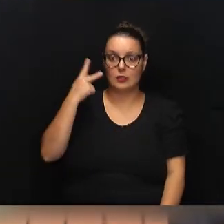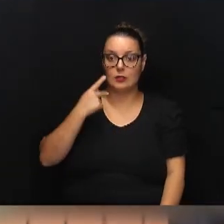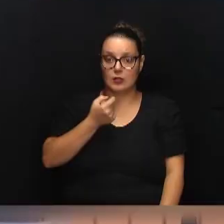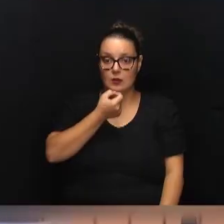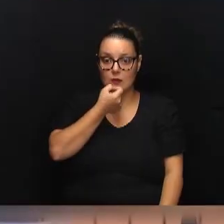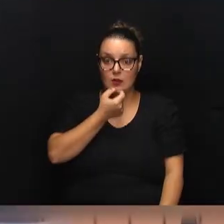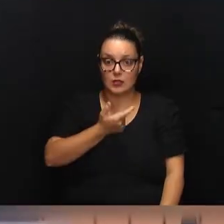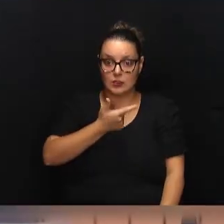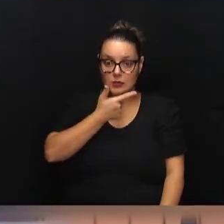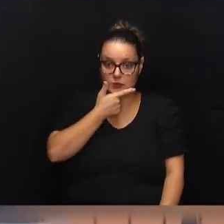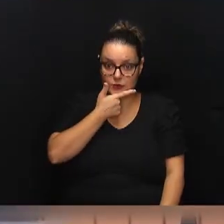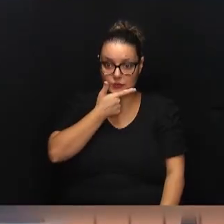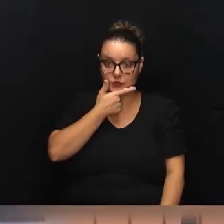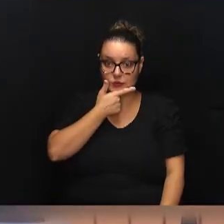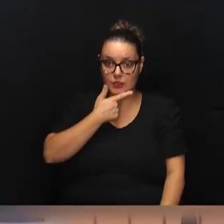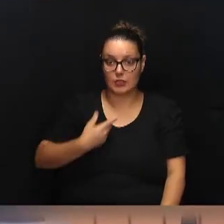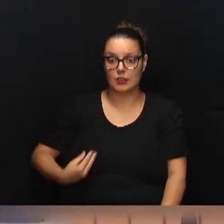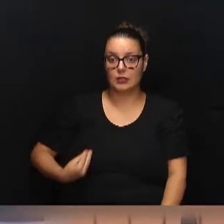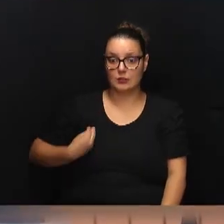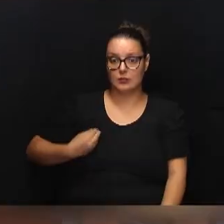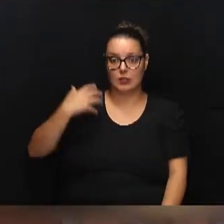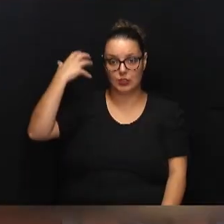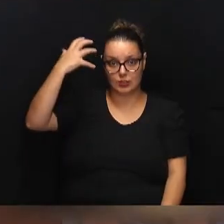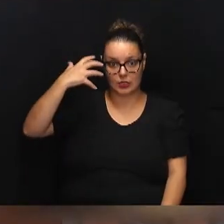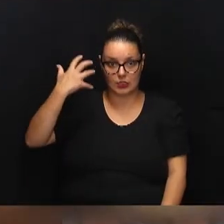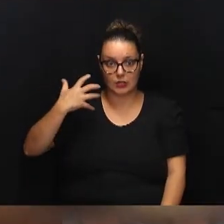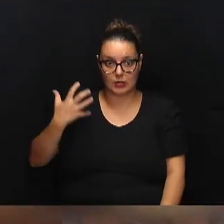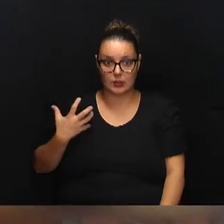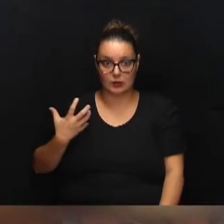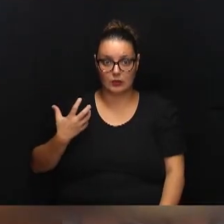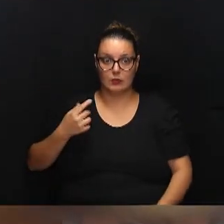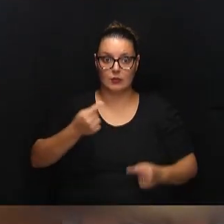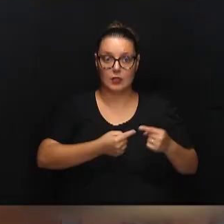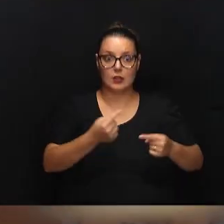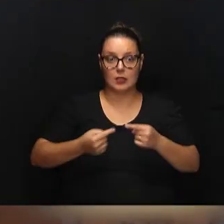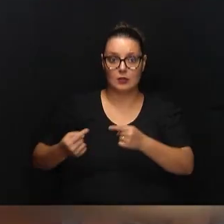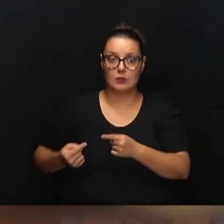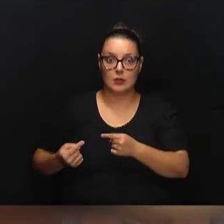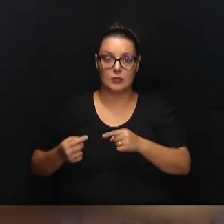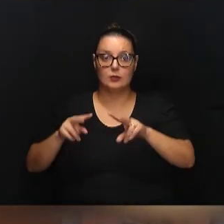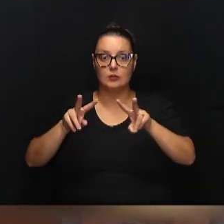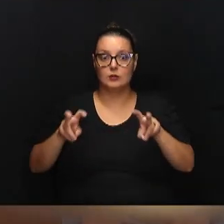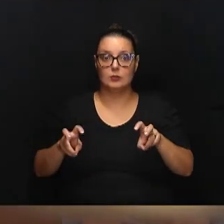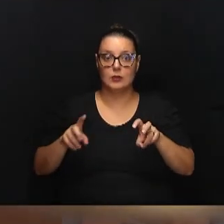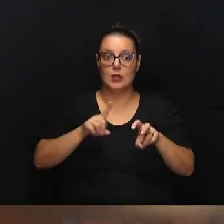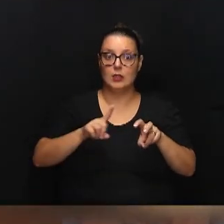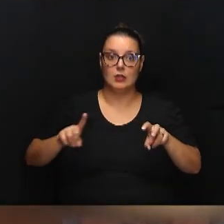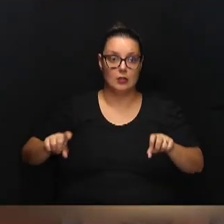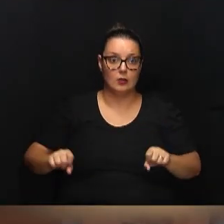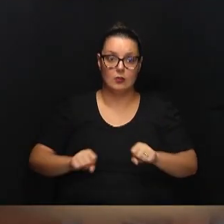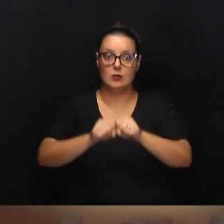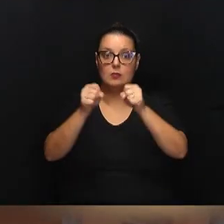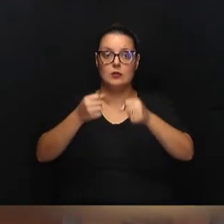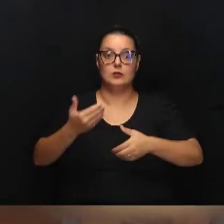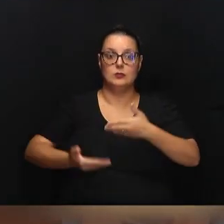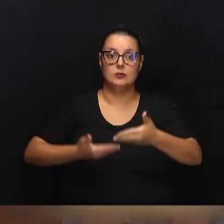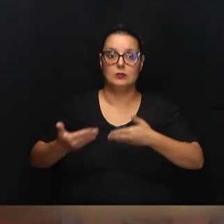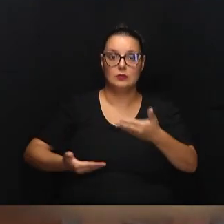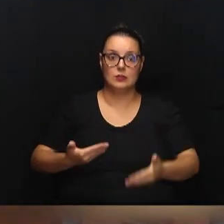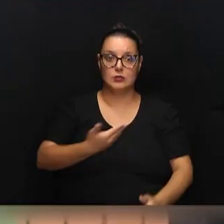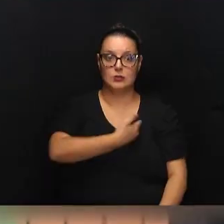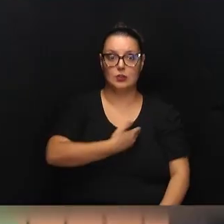Fernanda Souto e presença da Guida Calisto, para debater o tema Não ao desmonte do serviço público e